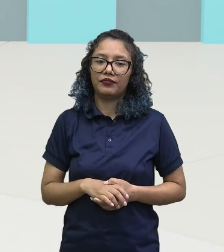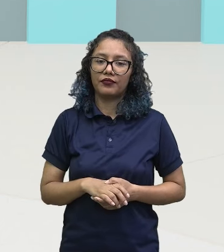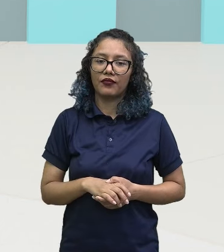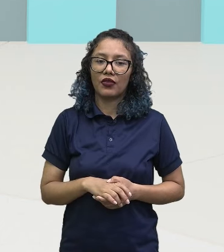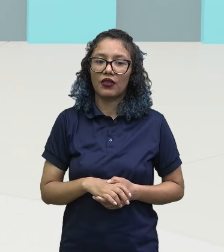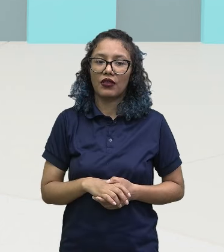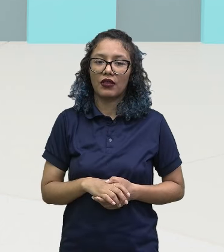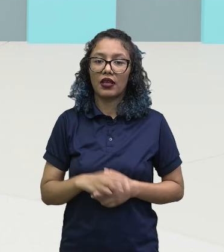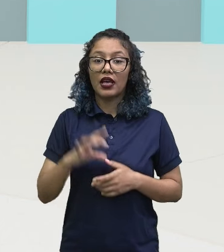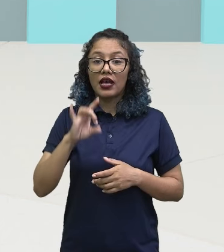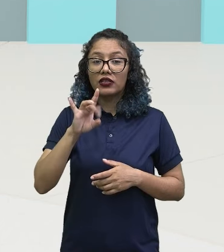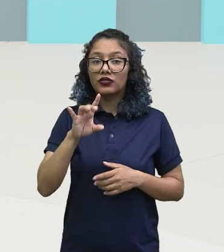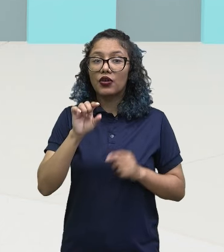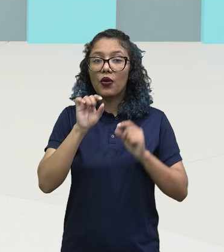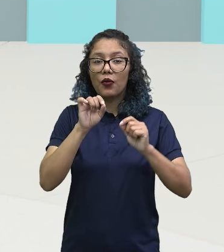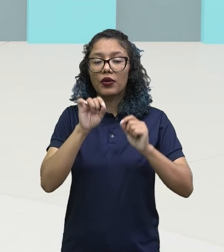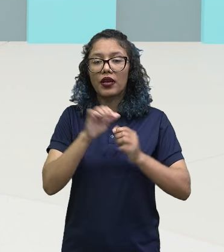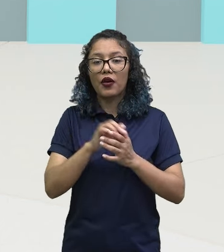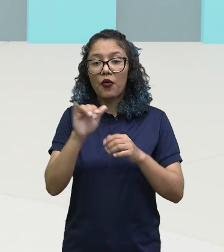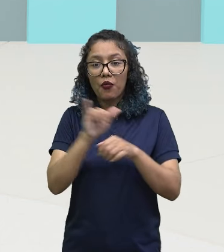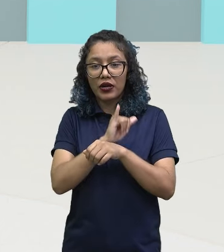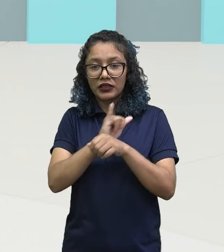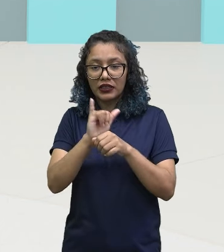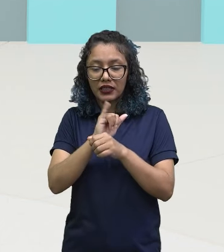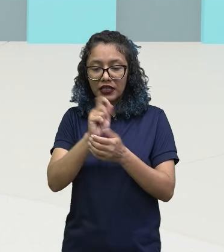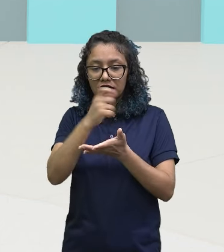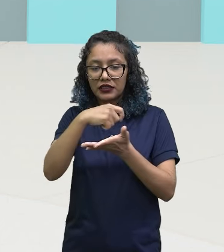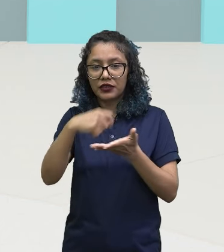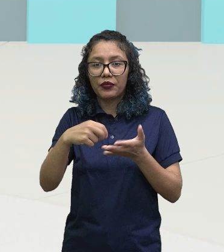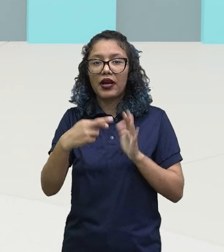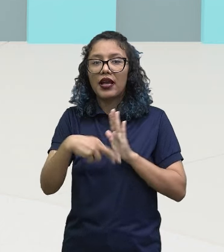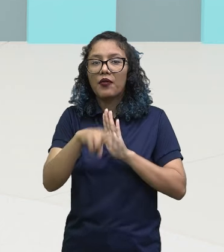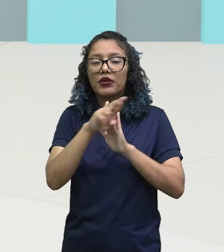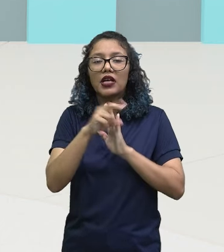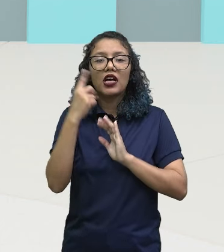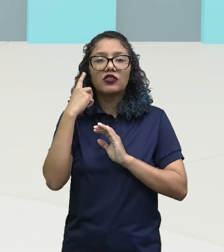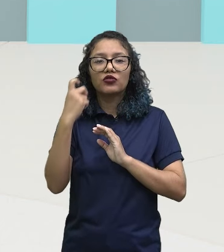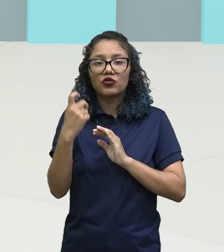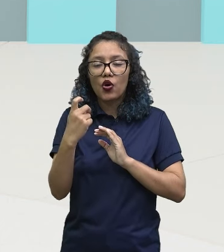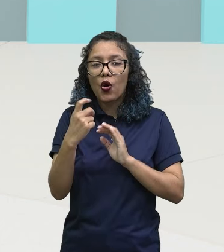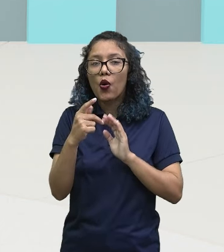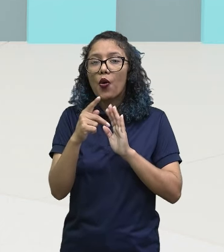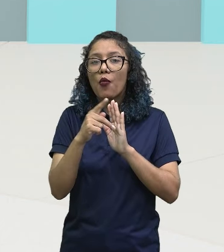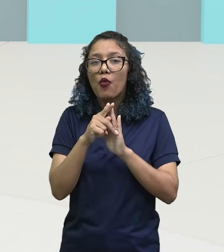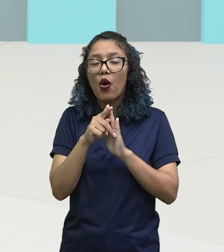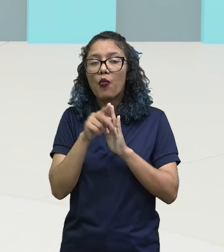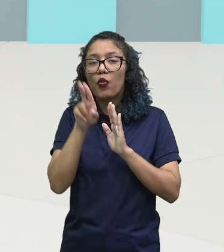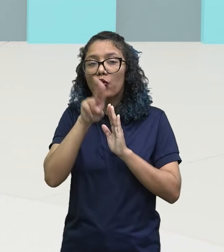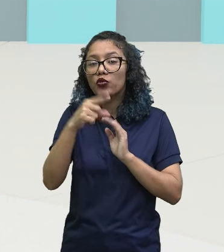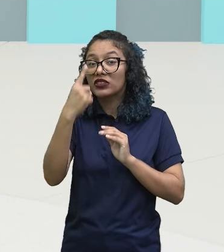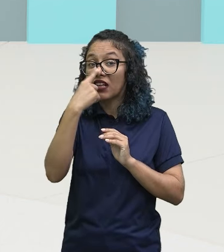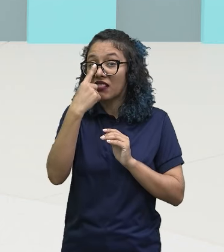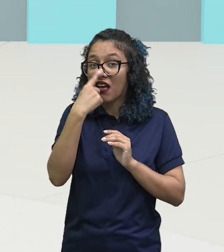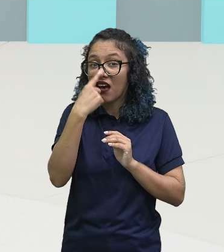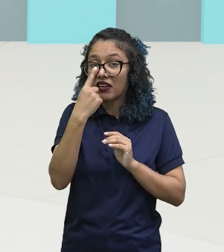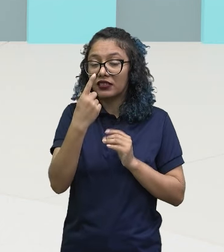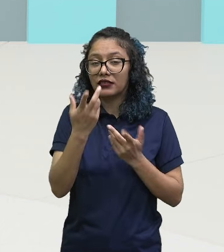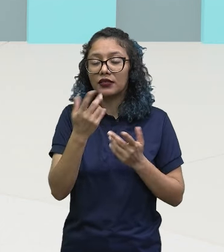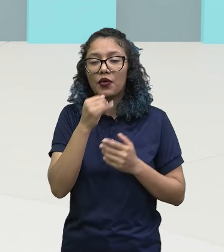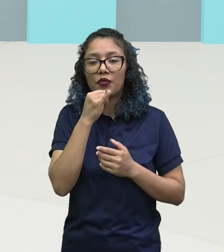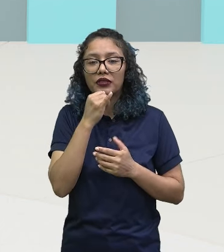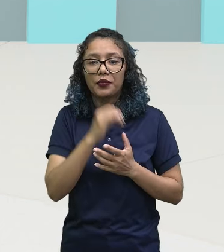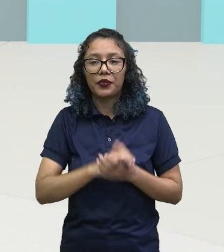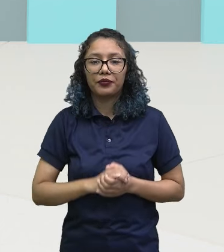uma indicação na escrita de que o som é nasal. O que isso significa? Que você vai pronunciar, a